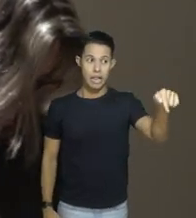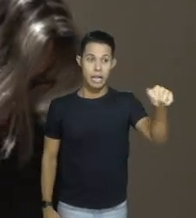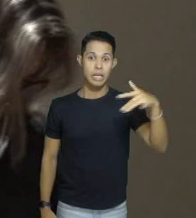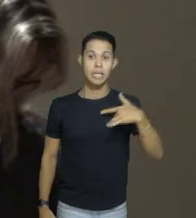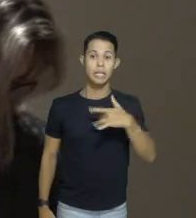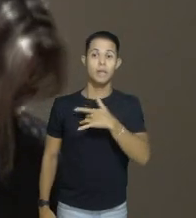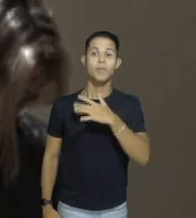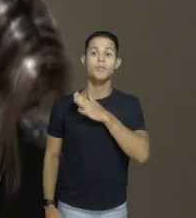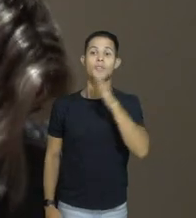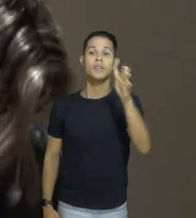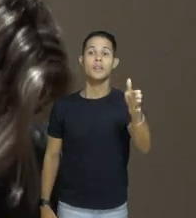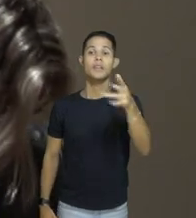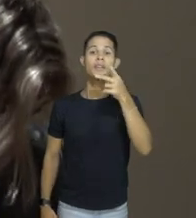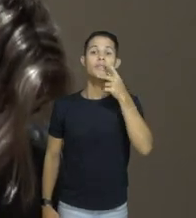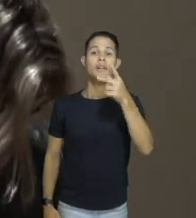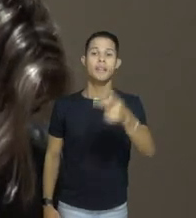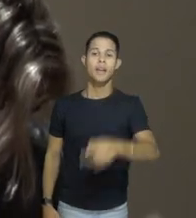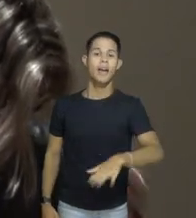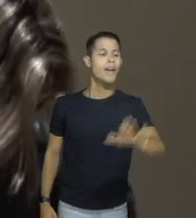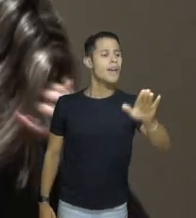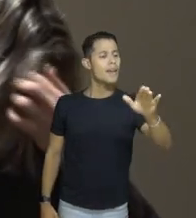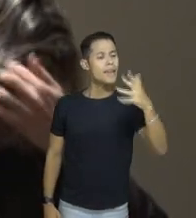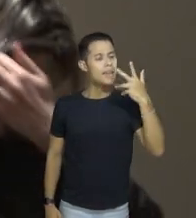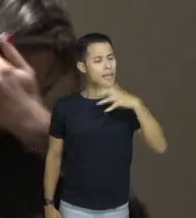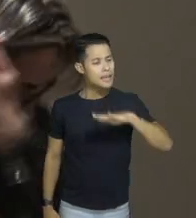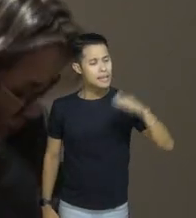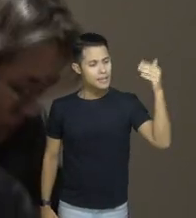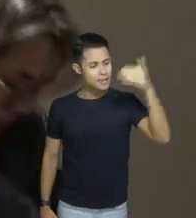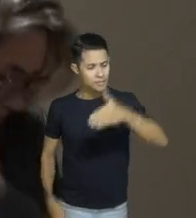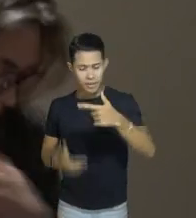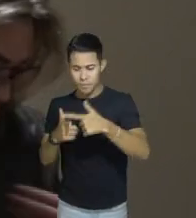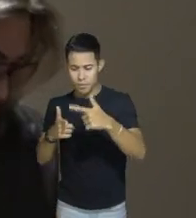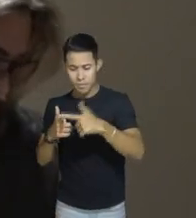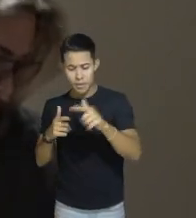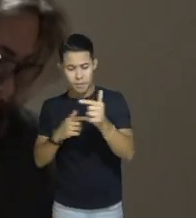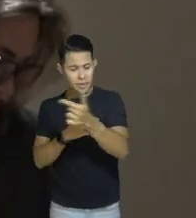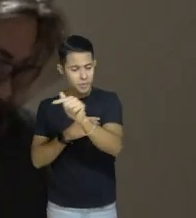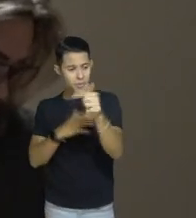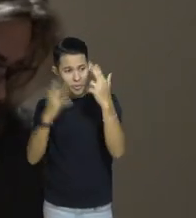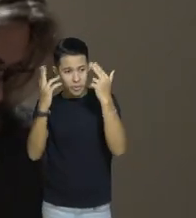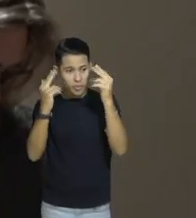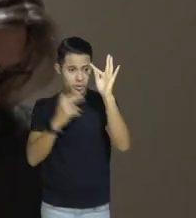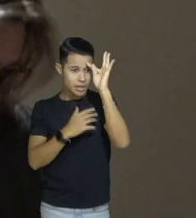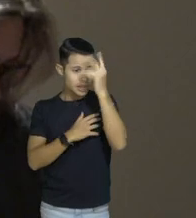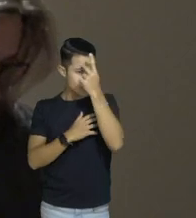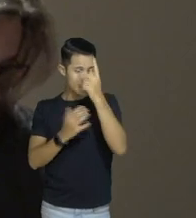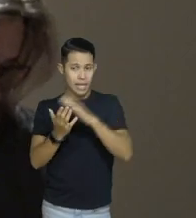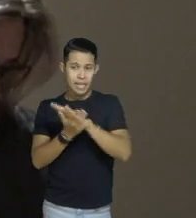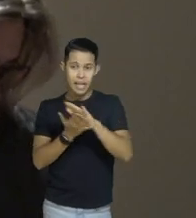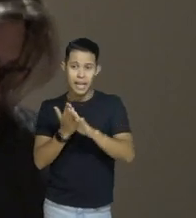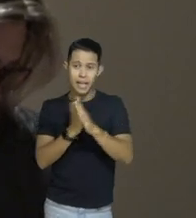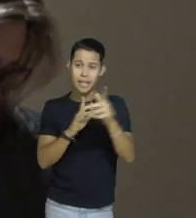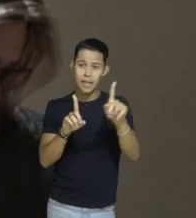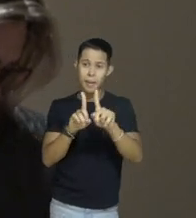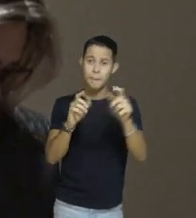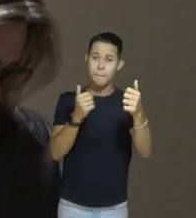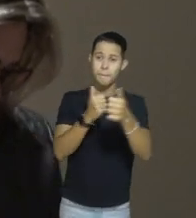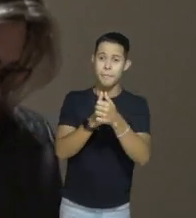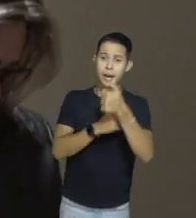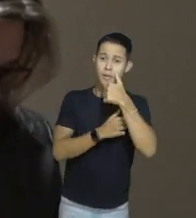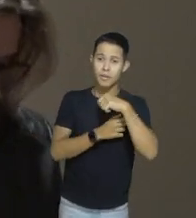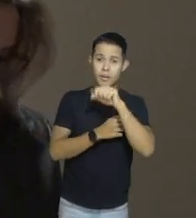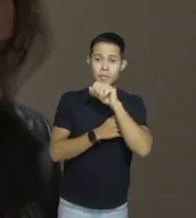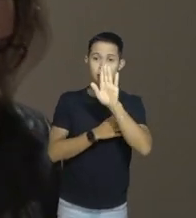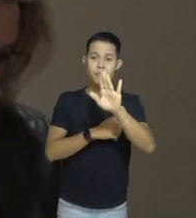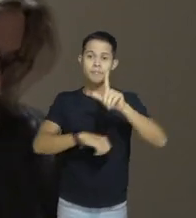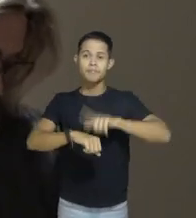essa criança veio aqui, ela era normal, não tinha nenhum problema, não era TDAH, nada, ela ficou do ladinho da mãe. Mas ela ficou ali 5 minutos,